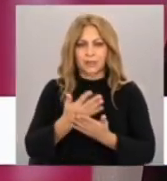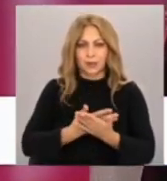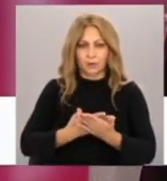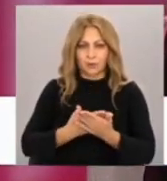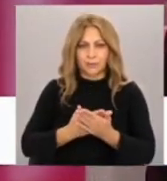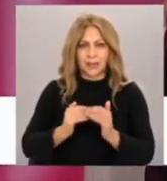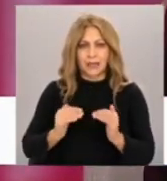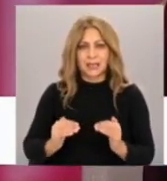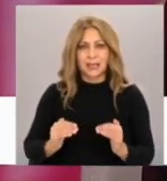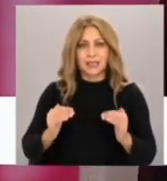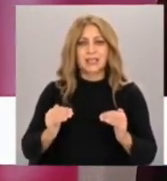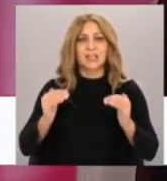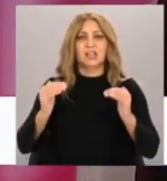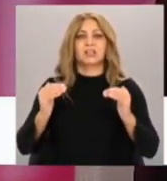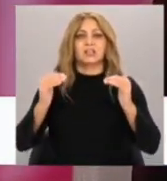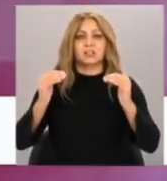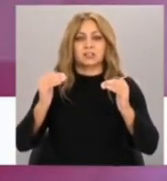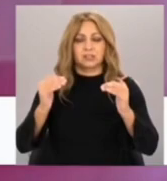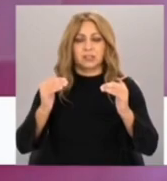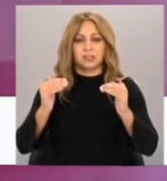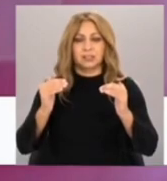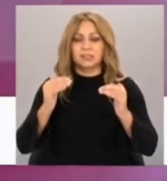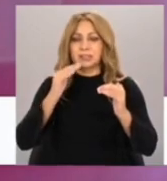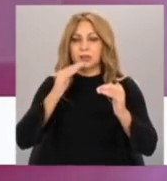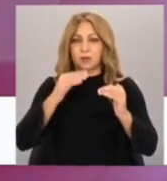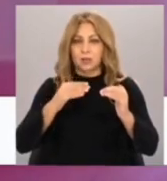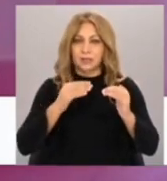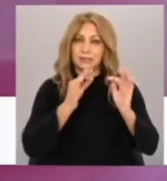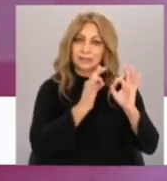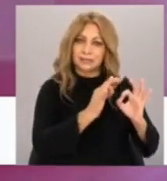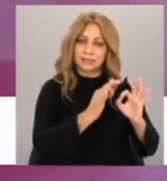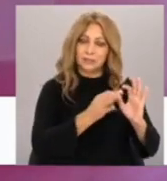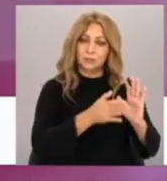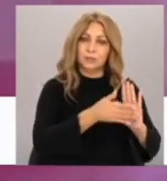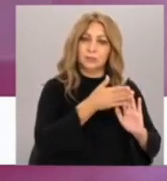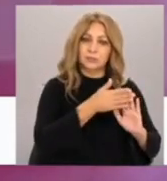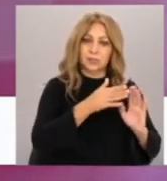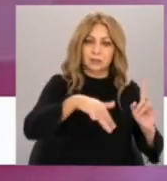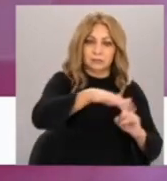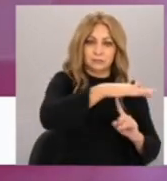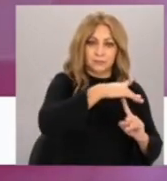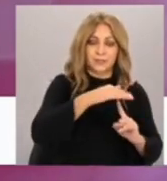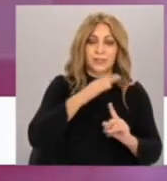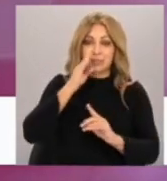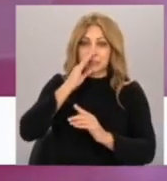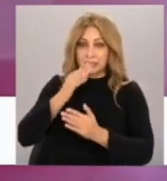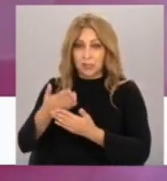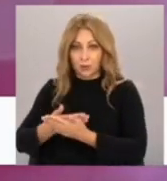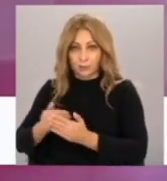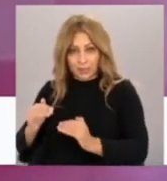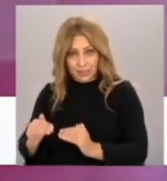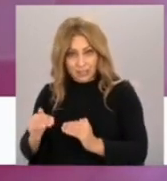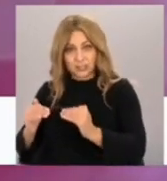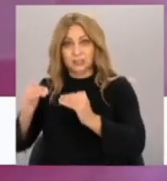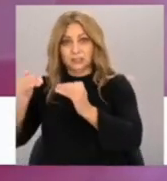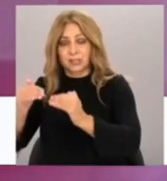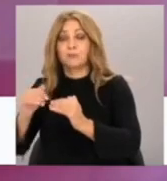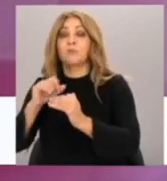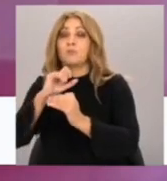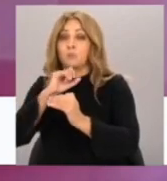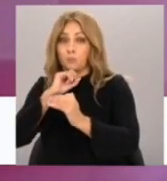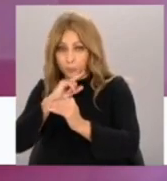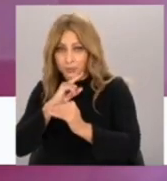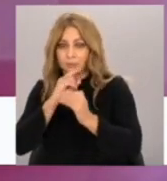dando resposta à emergência climate Economy eu vou dizer que só fazendo a economia crescendo que será que é possível dar resposta